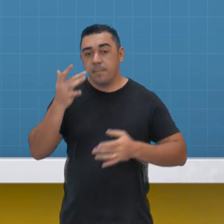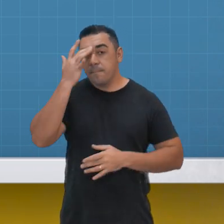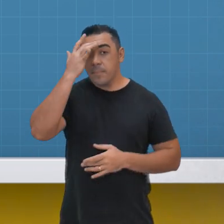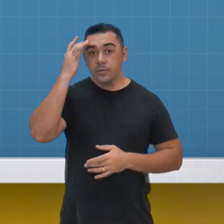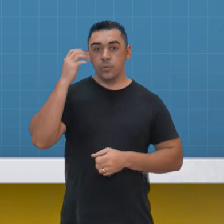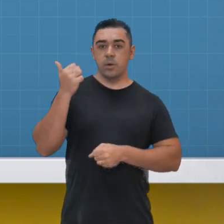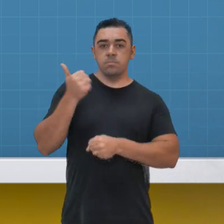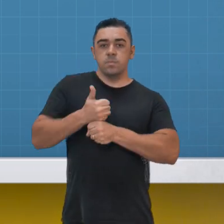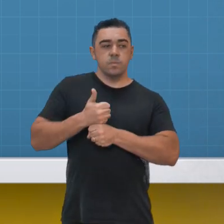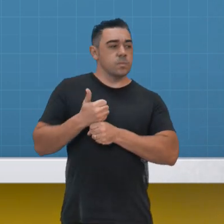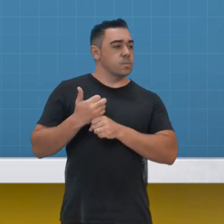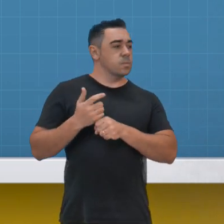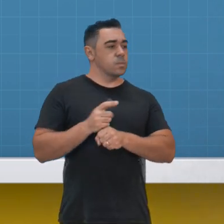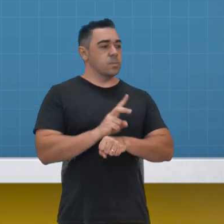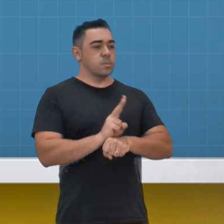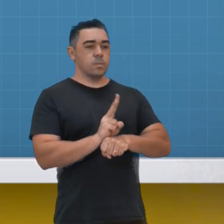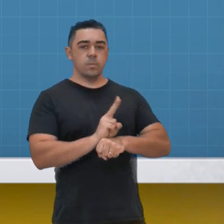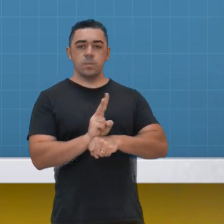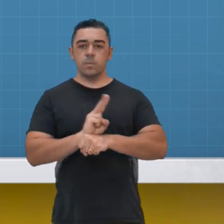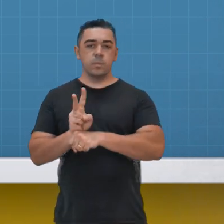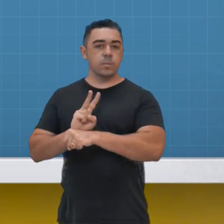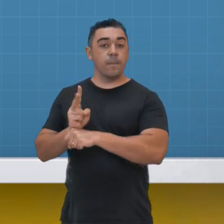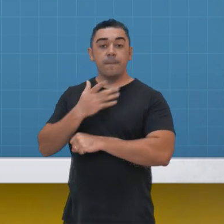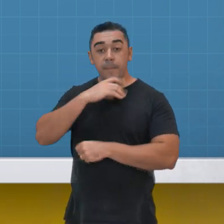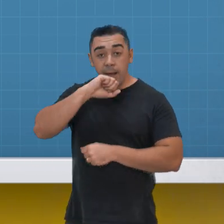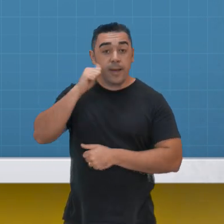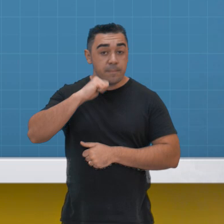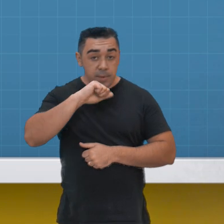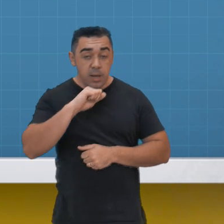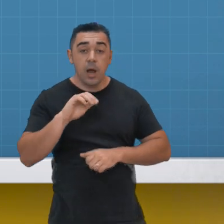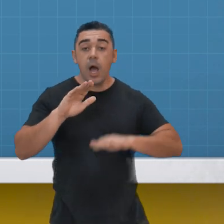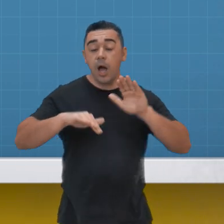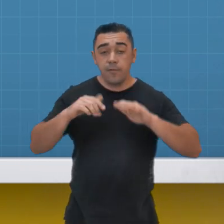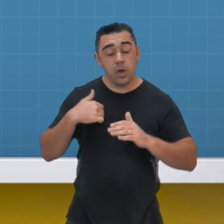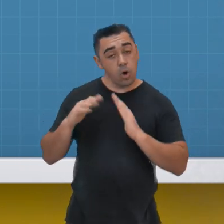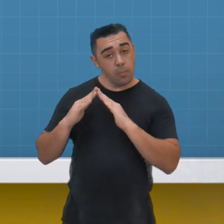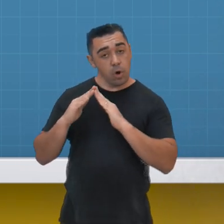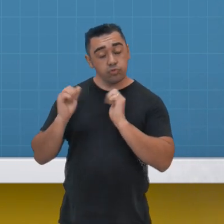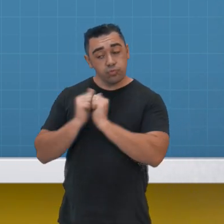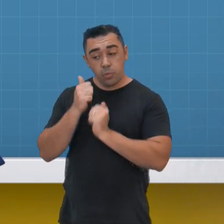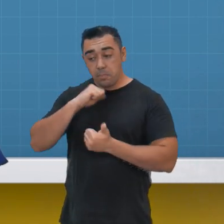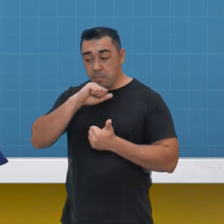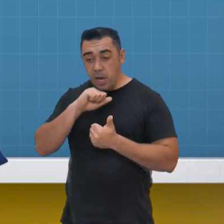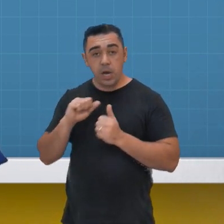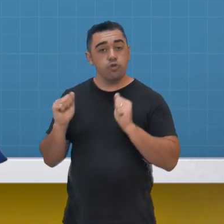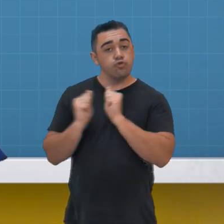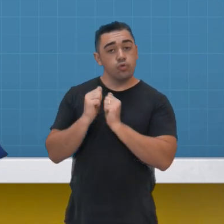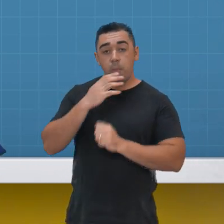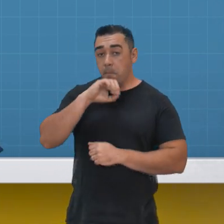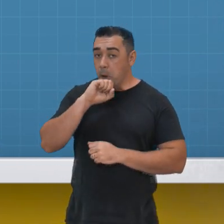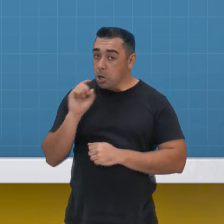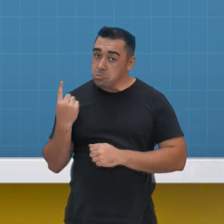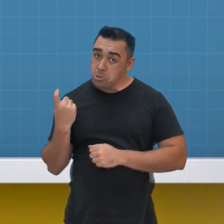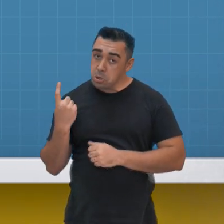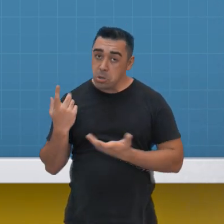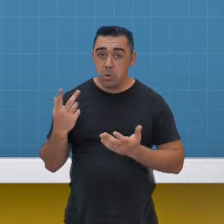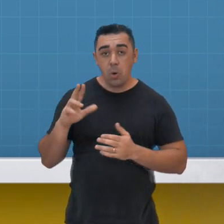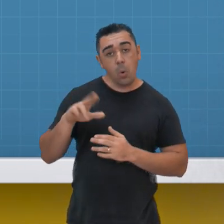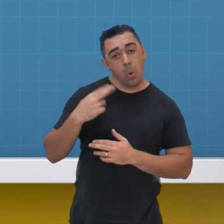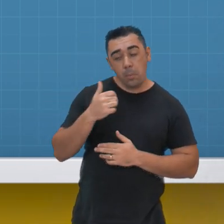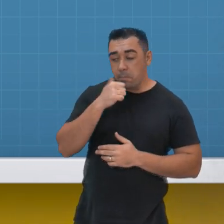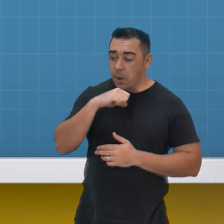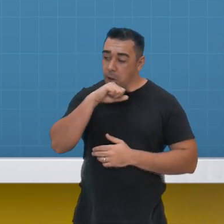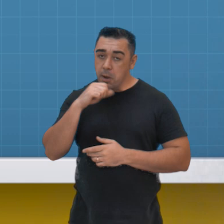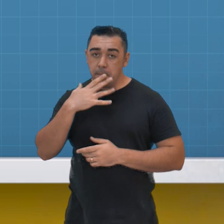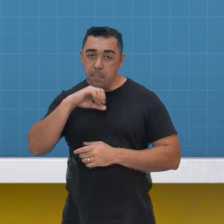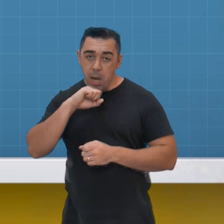Exatamente, as pessoas que são responsáveis por nós. Às vezes eu moro só com a mãe, às vezes eu moro só com o pai, às vezes eu moro com a